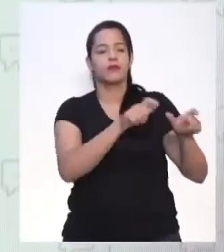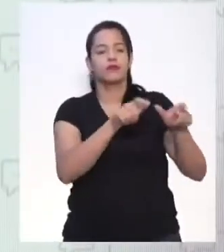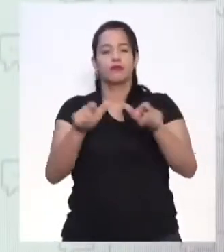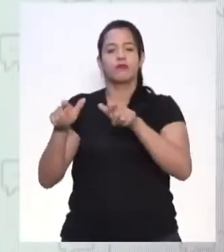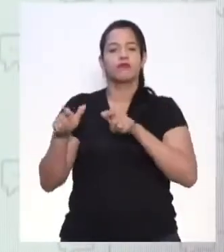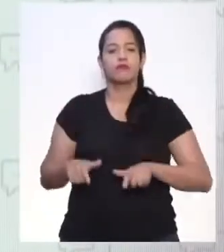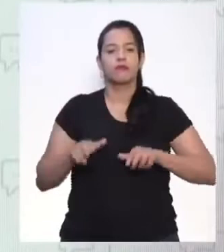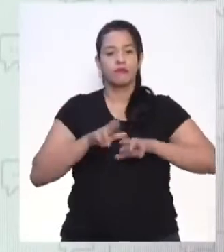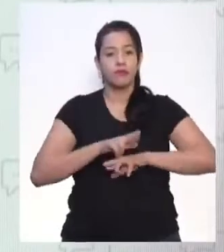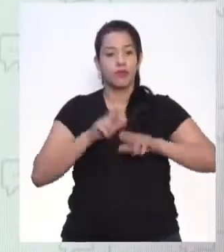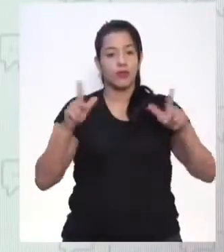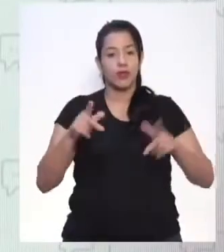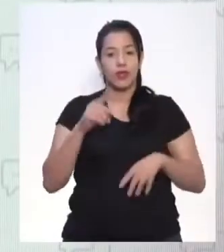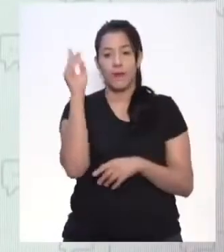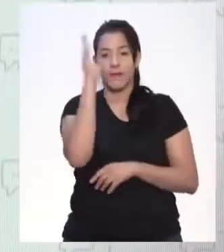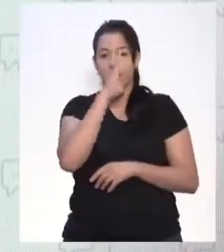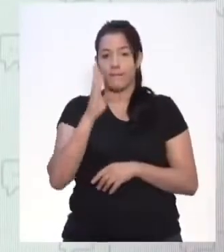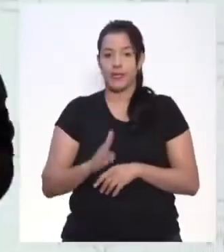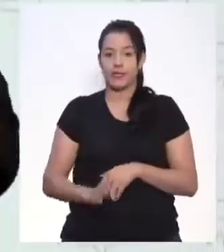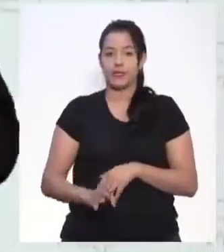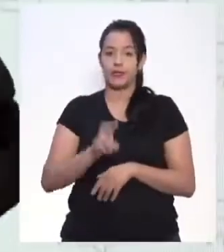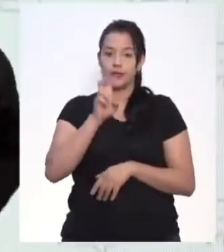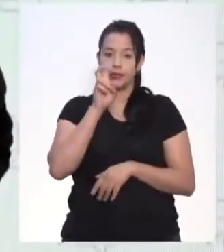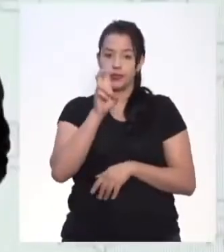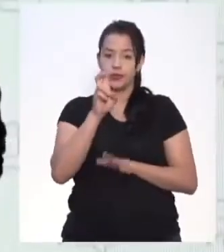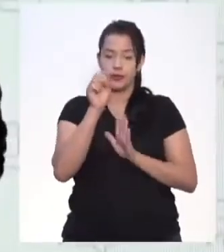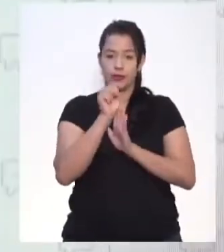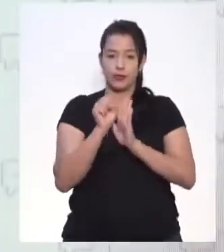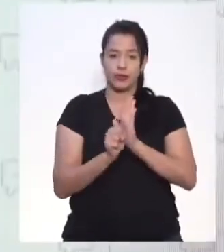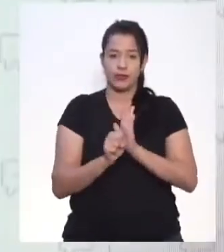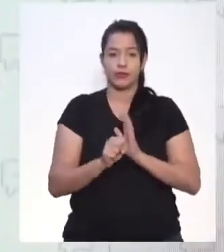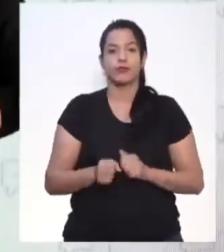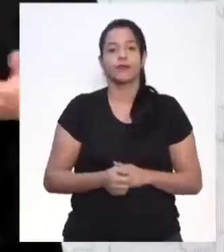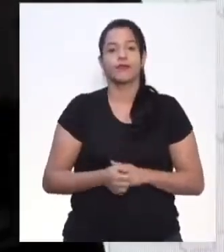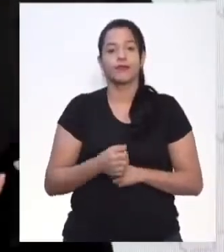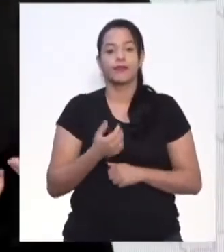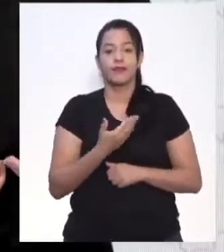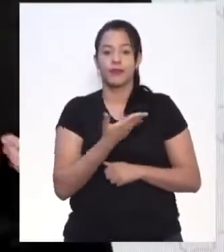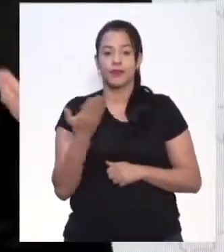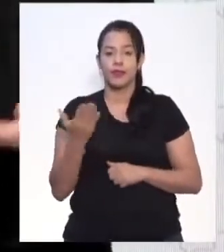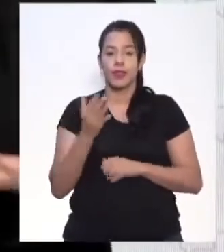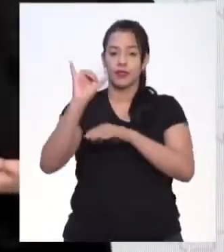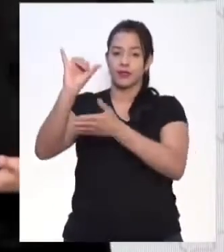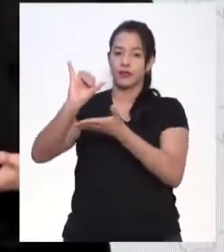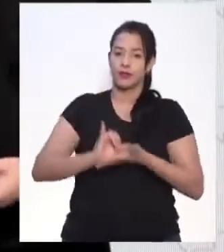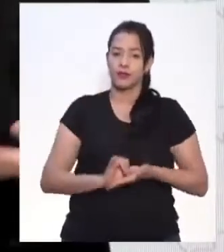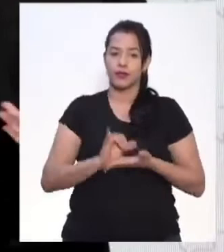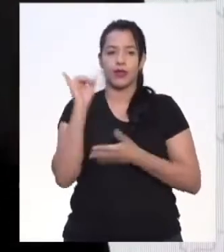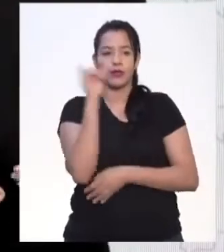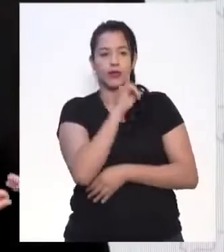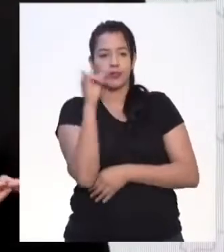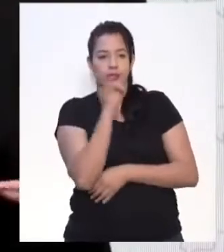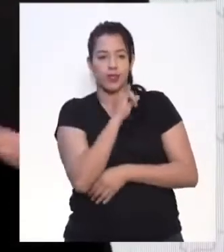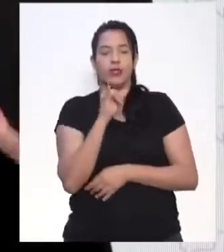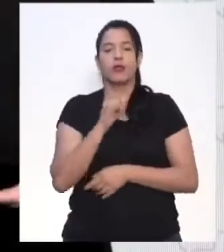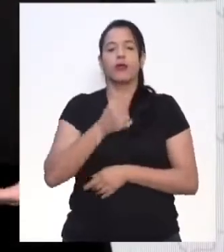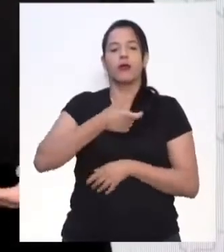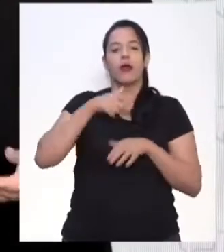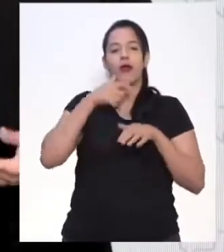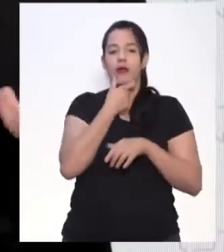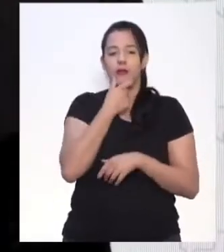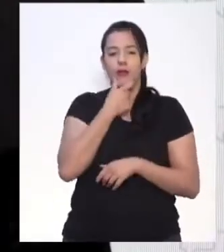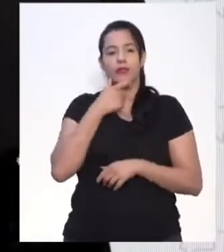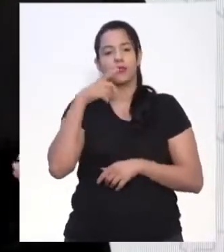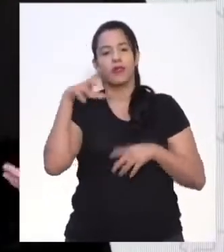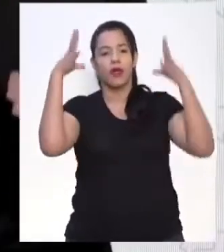diferentes formaram o Brasil ao longo de 5 séculos. Pode colocar aí na lista os imigrantes de Portugal, da Itália, da Alemanha,